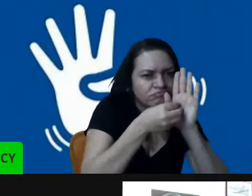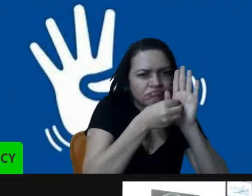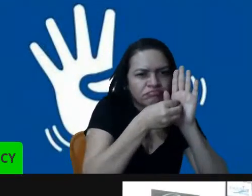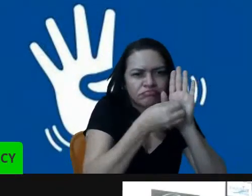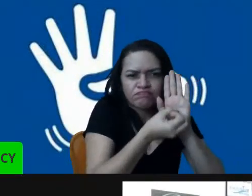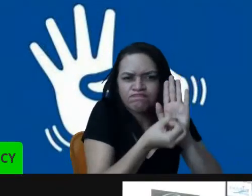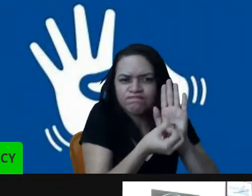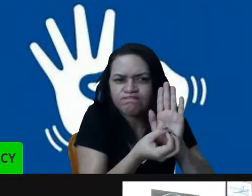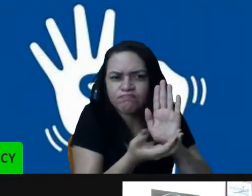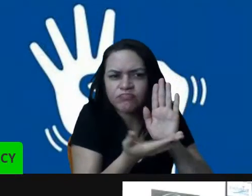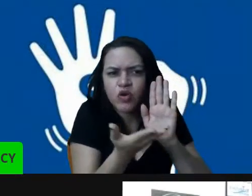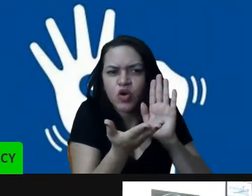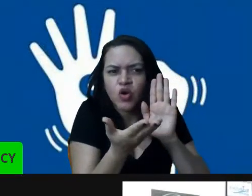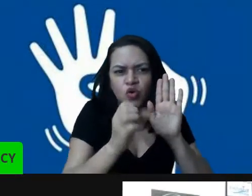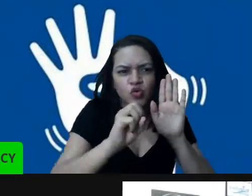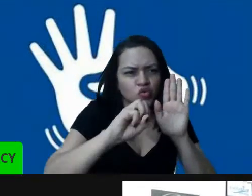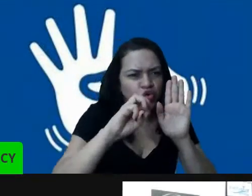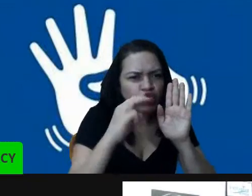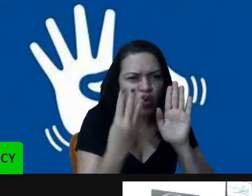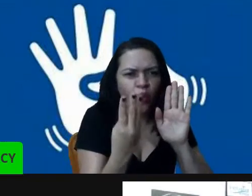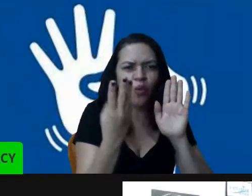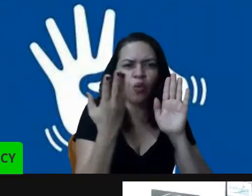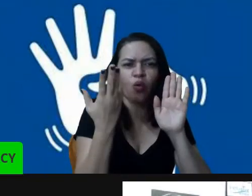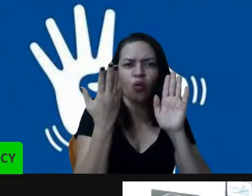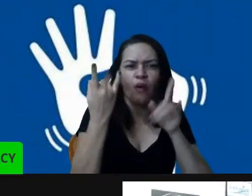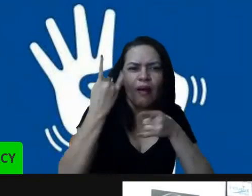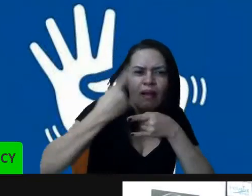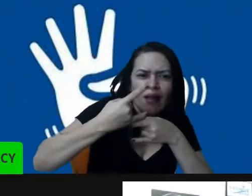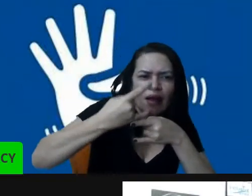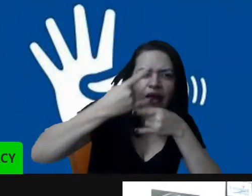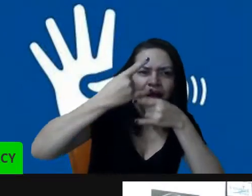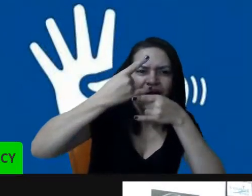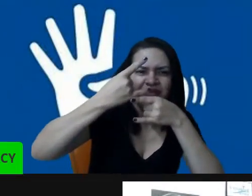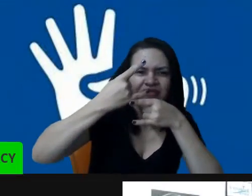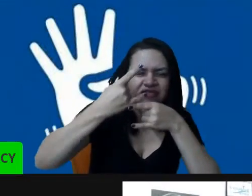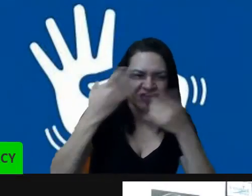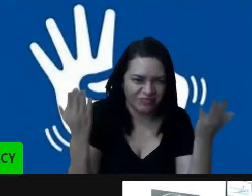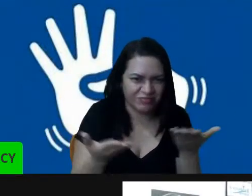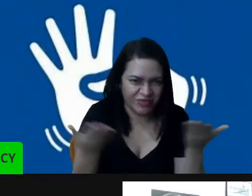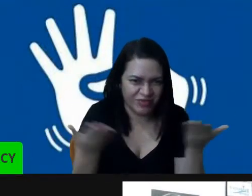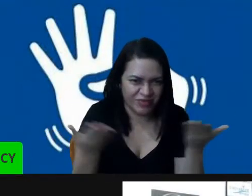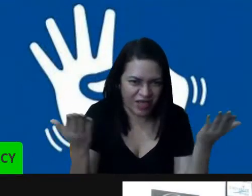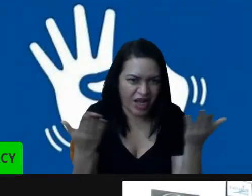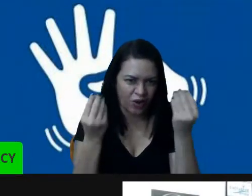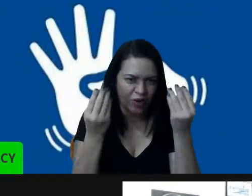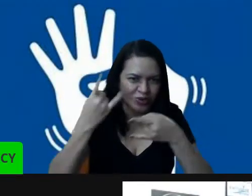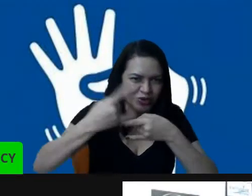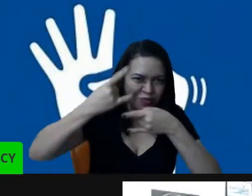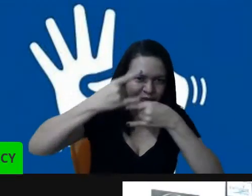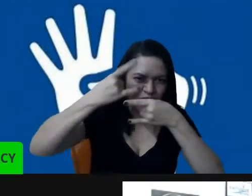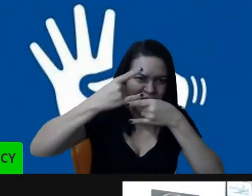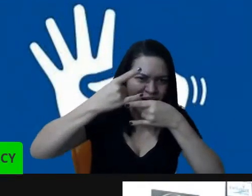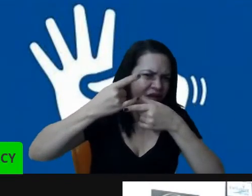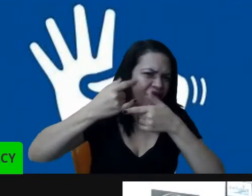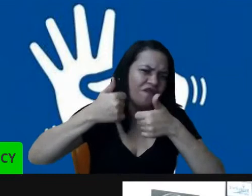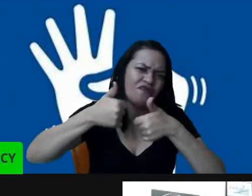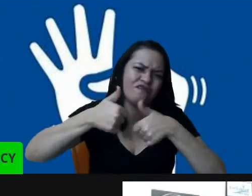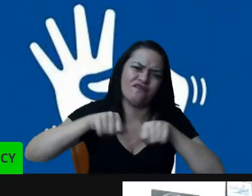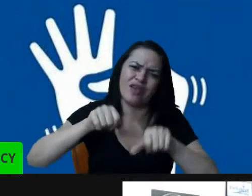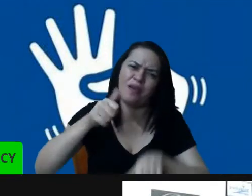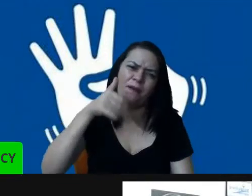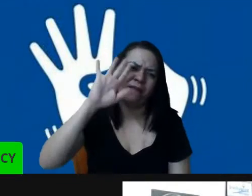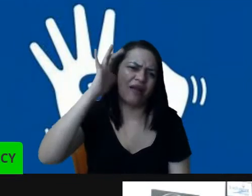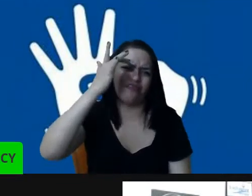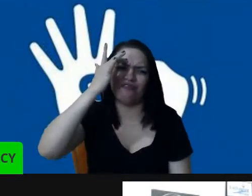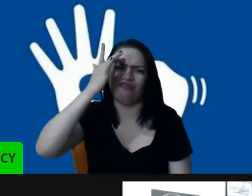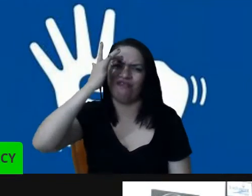live, seja lá o que for, e agora vai ser muito por live, fica muito mais fácil você atingir diversos